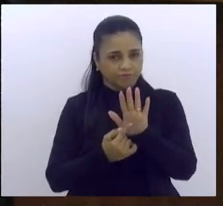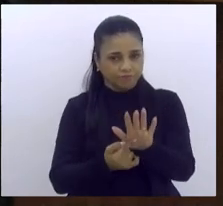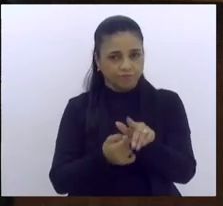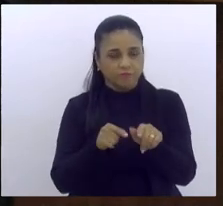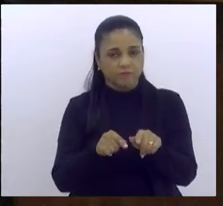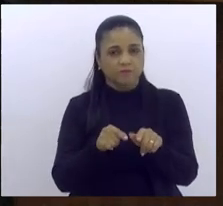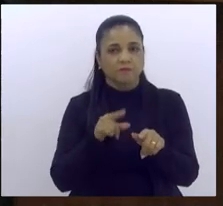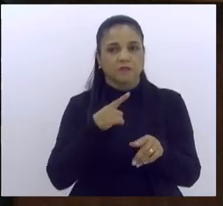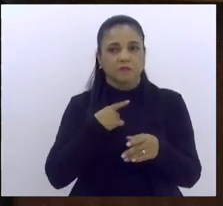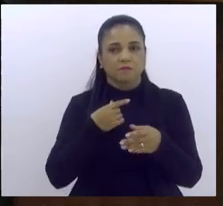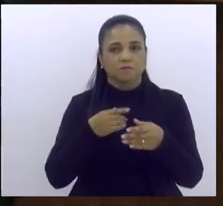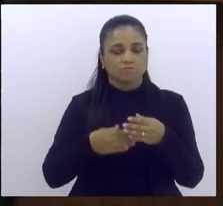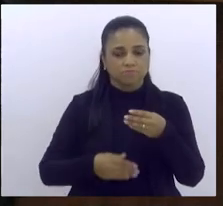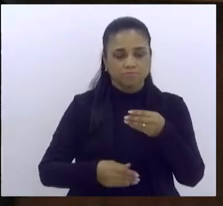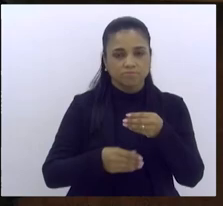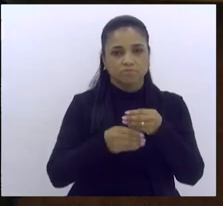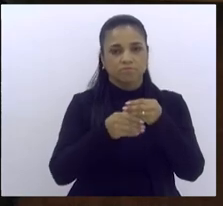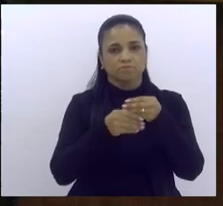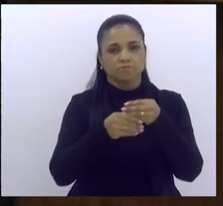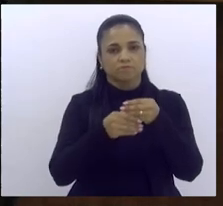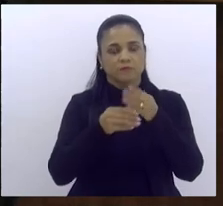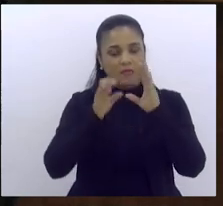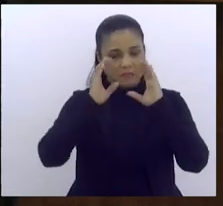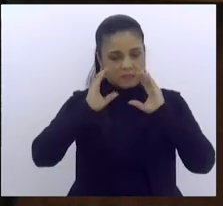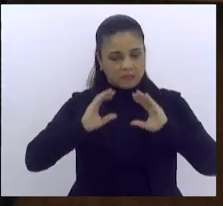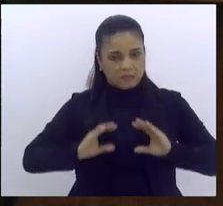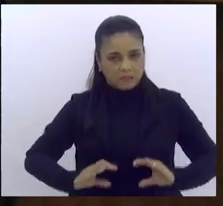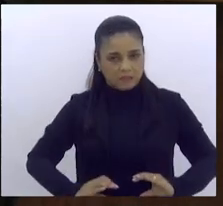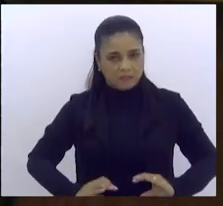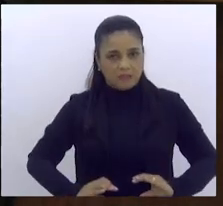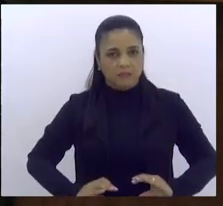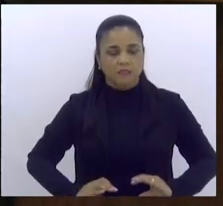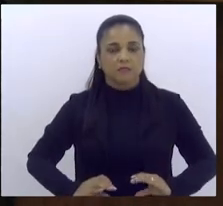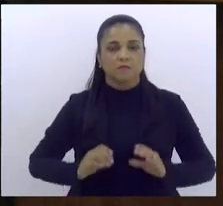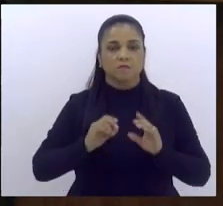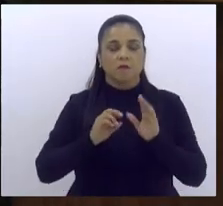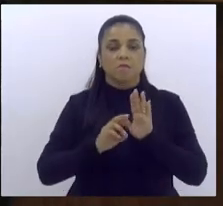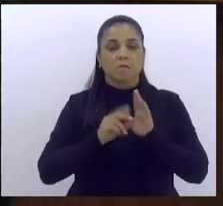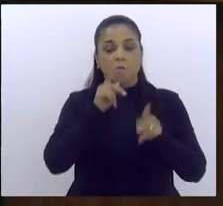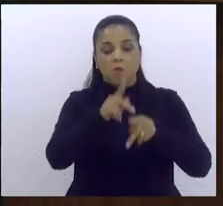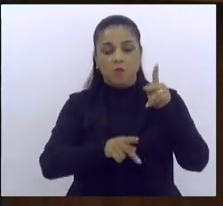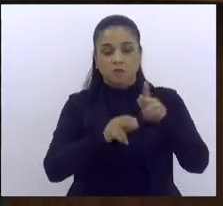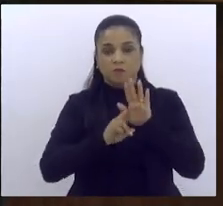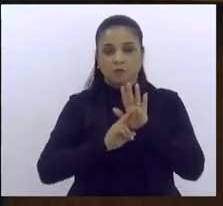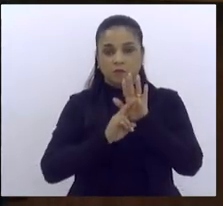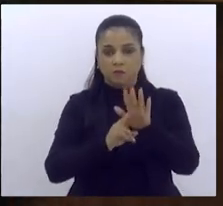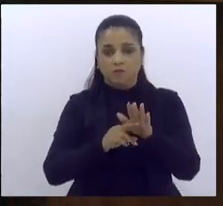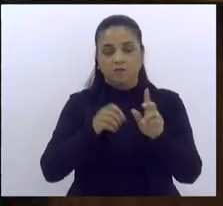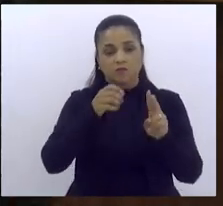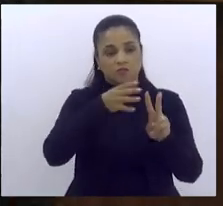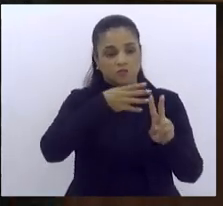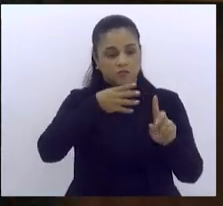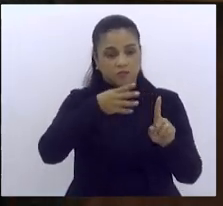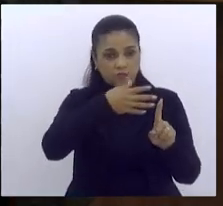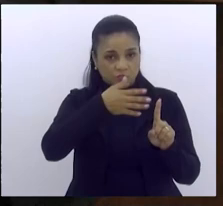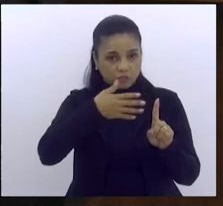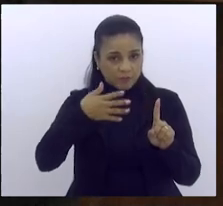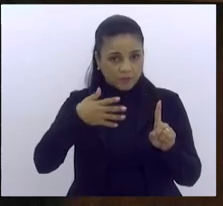maneira, estendessem o cobertor de cidadania para algumas populações que nós representamos, dentre elas a população LGBTQIA+.